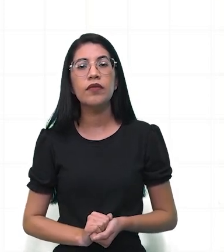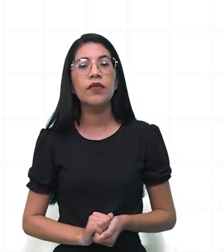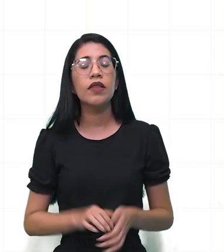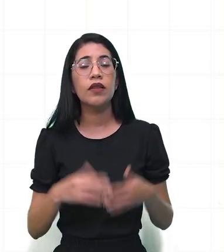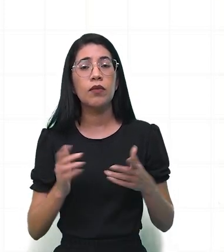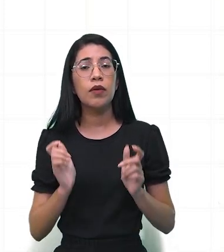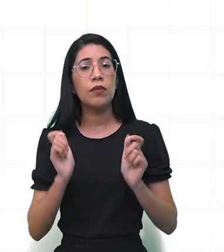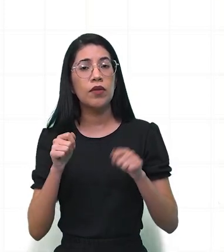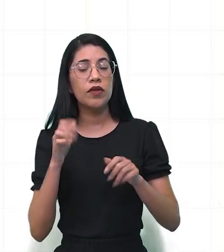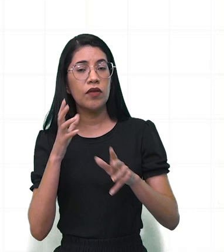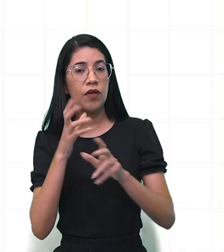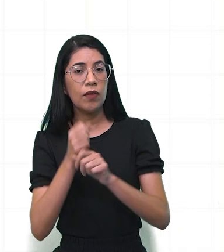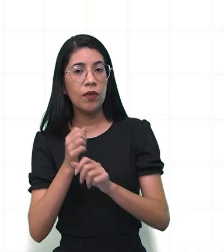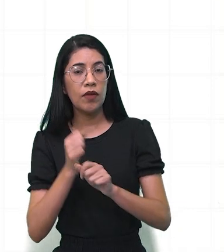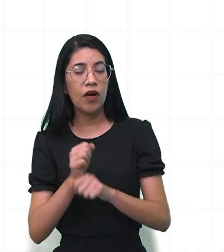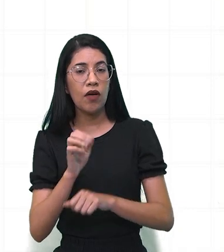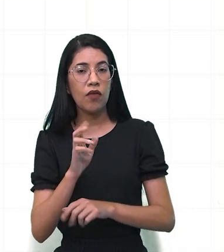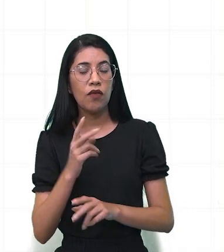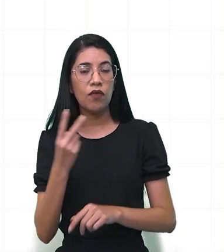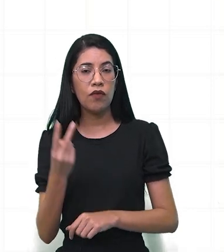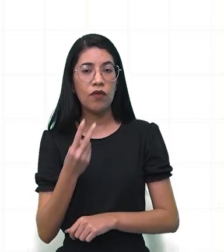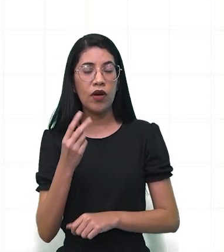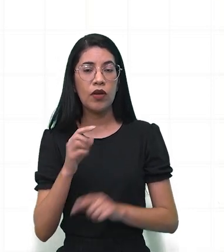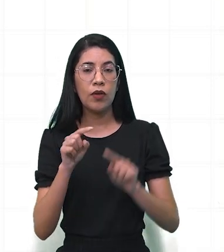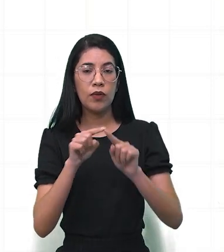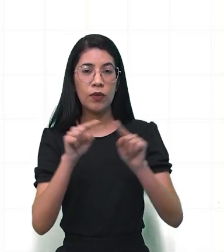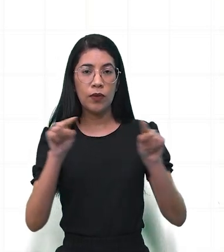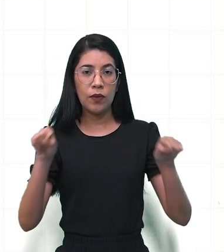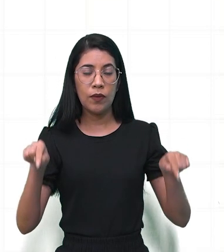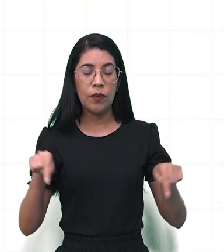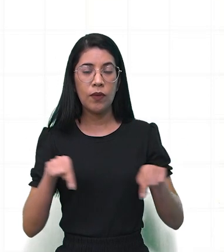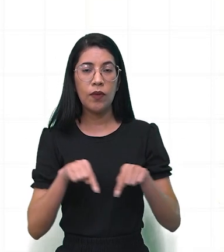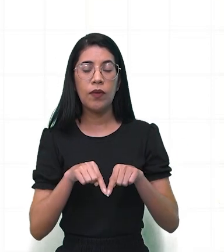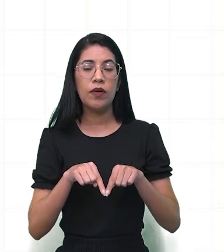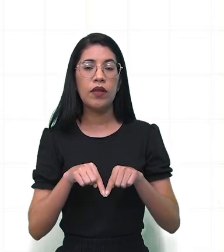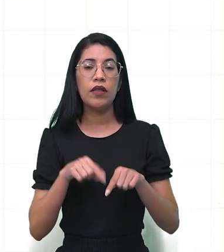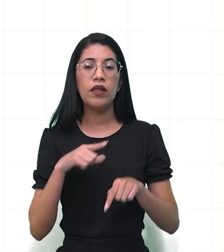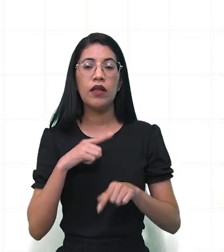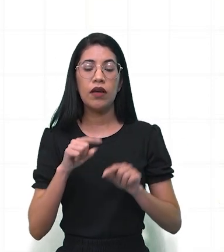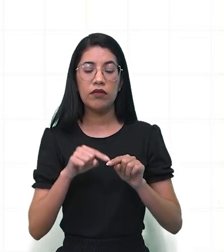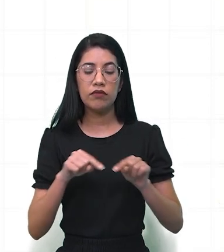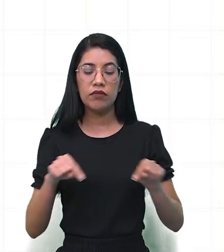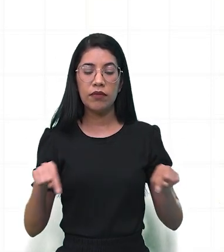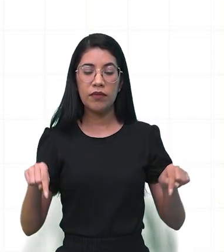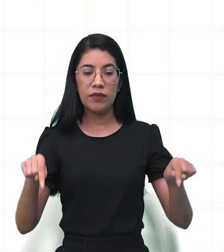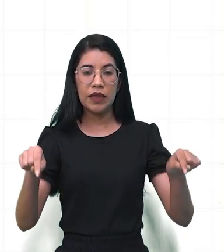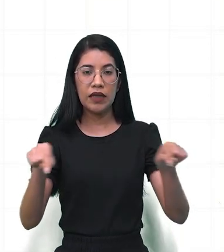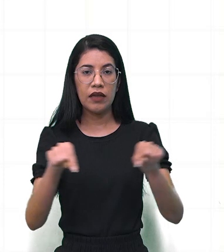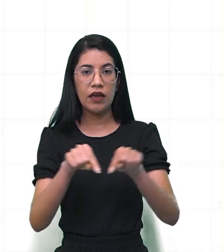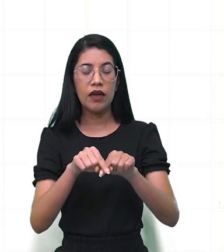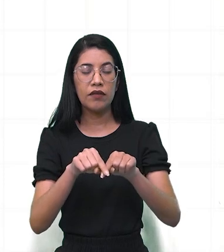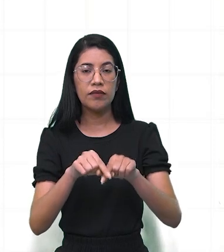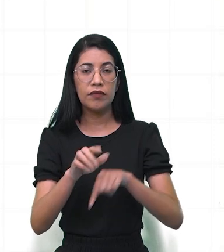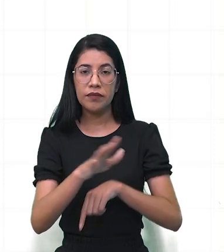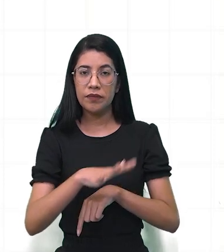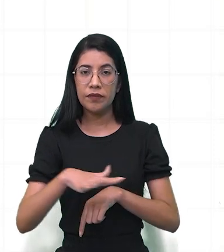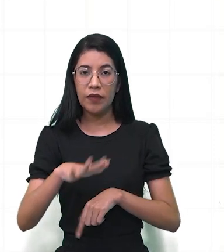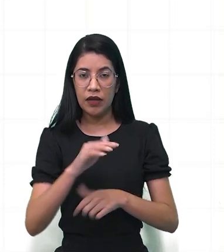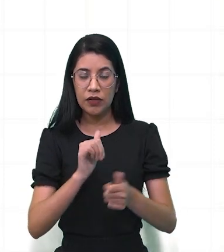encontrar a área desse retângulo, veja, eu tenho um retângulo, campo de futebol, mesmo